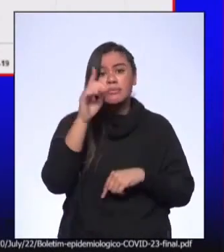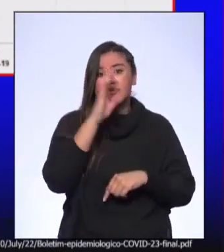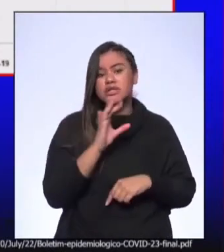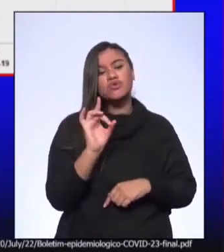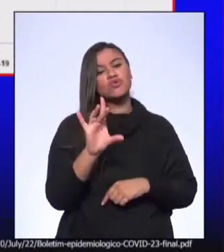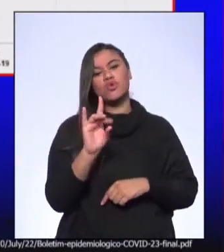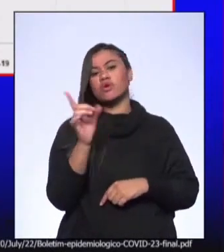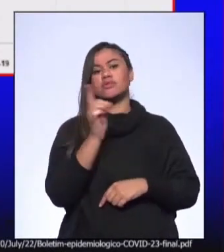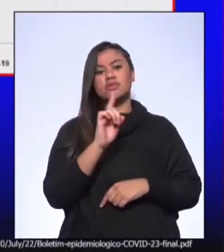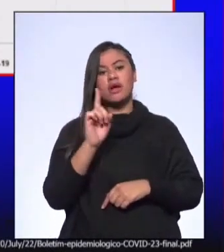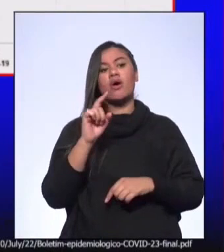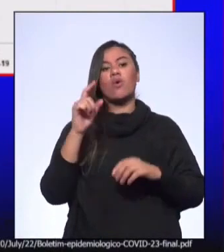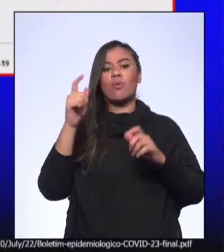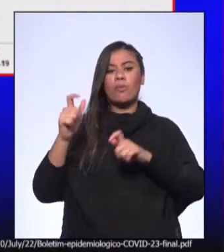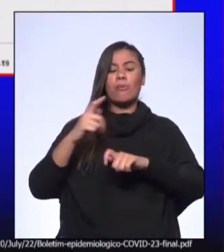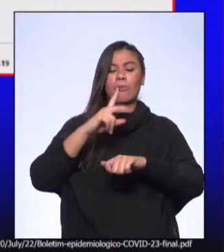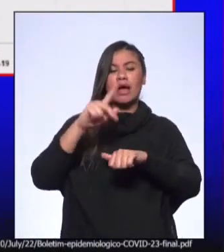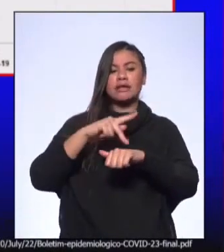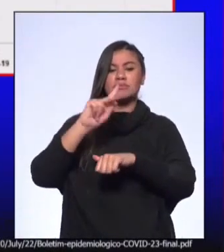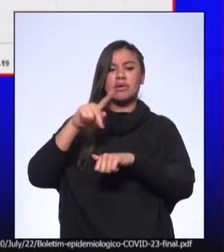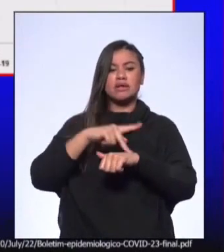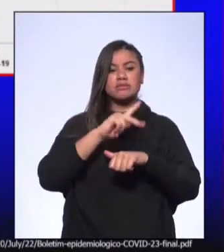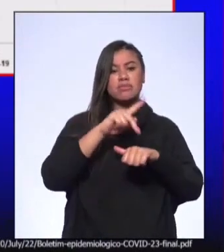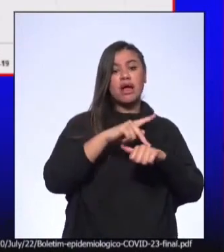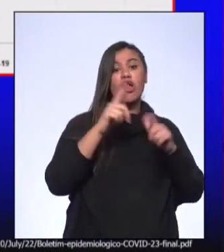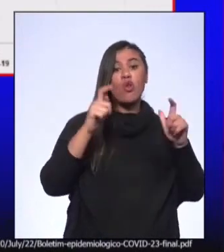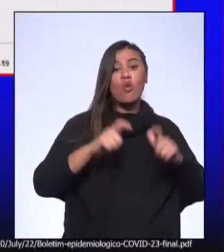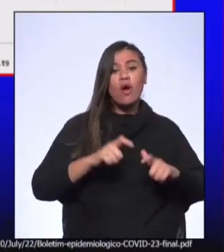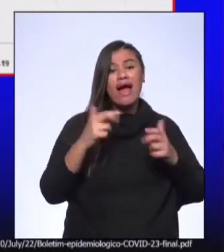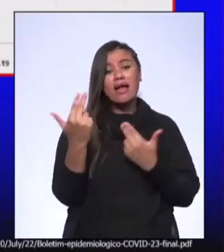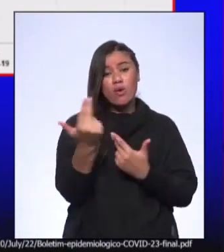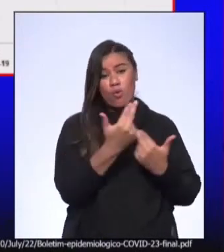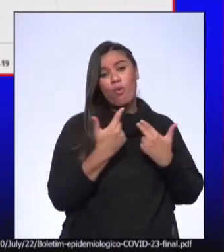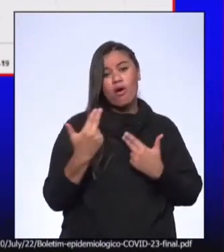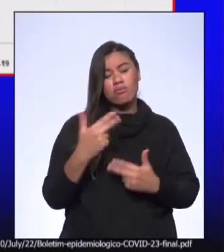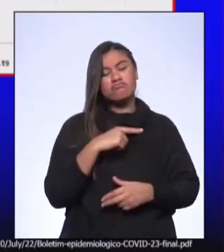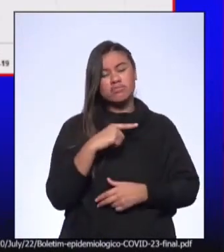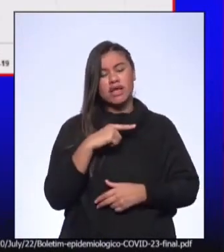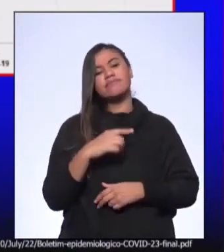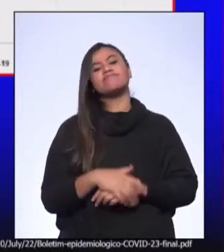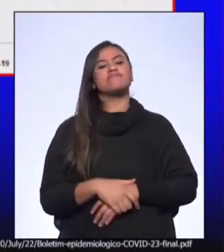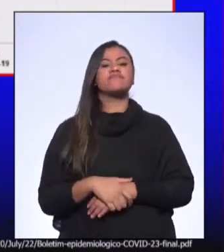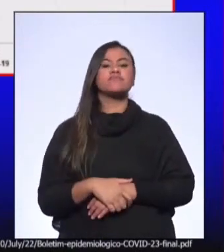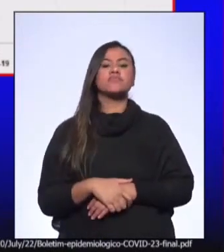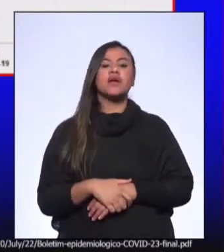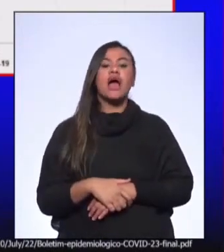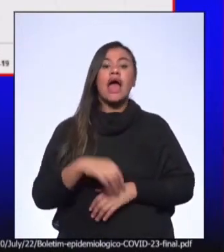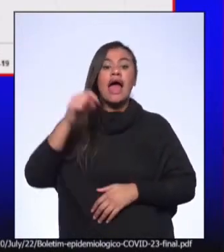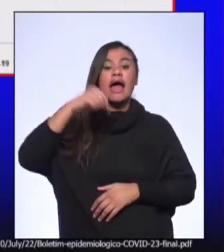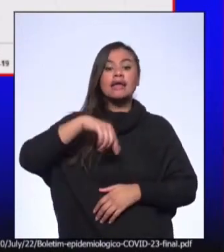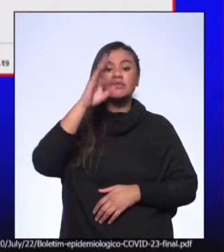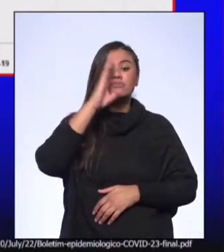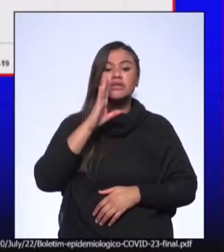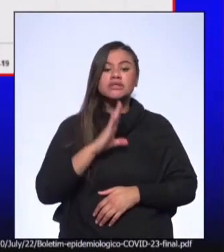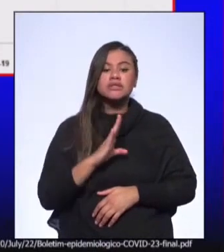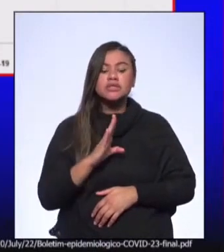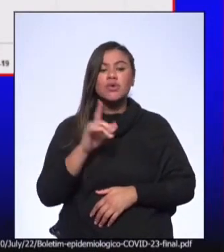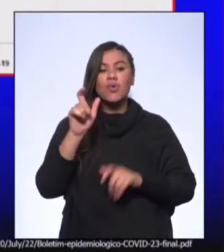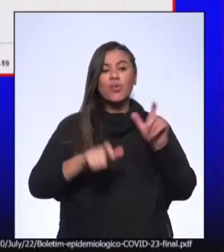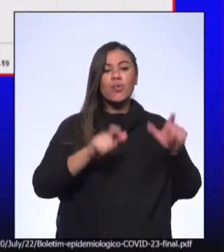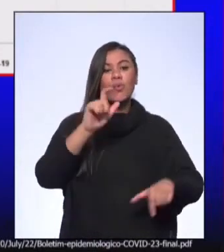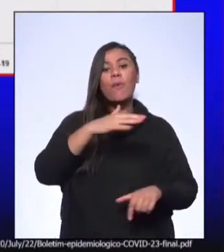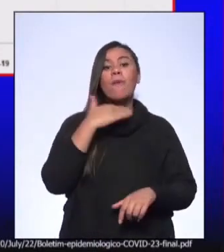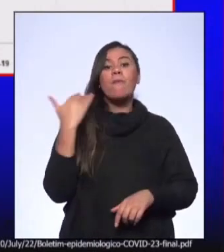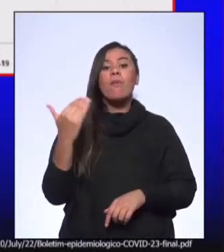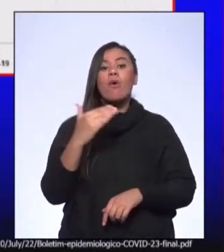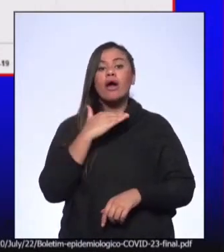uma composição similar à nossa. Entre os indivíduos que morreram aqui no país, 61%